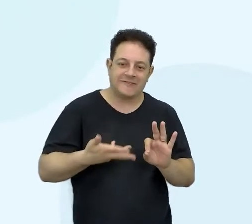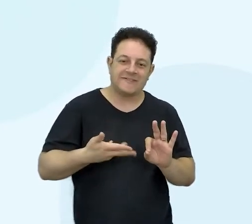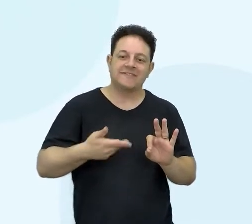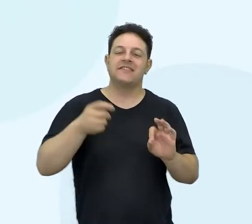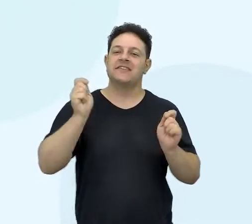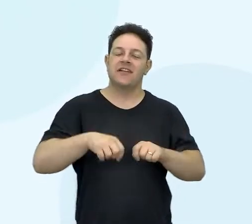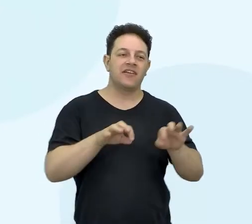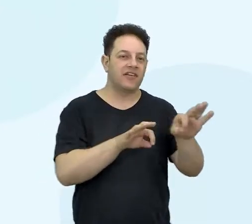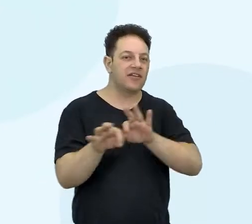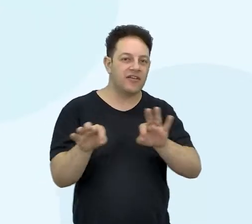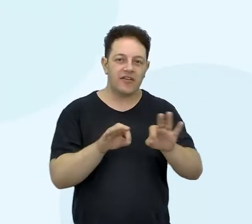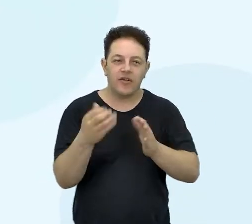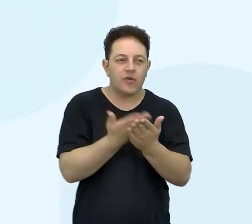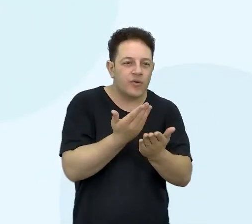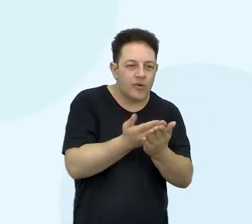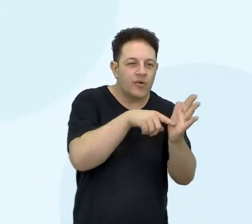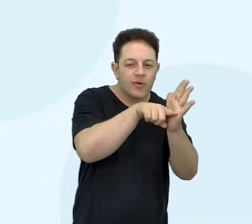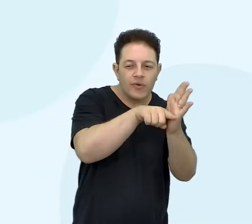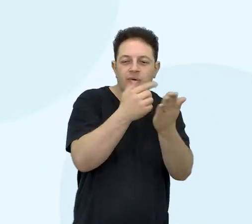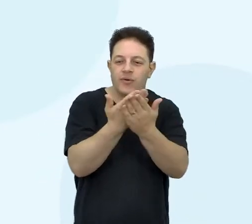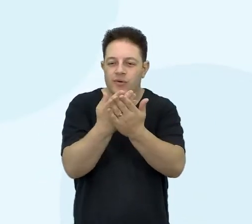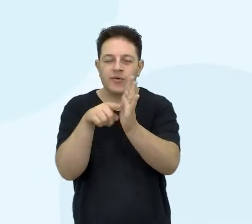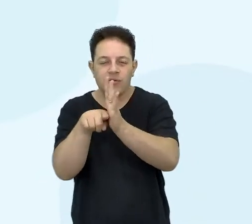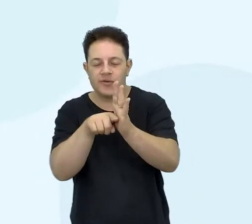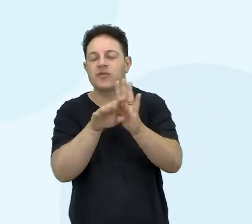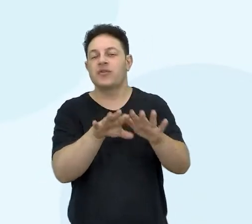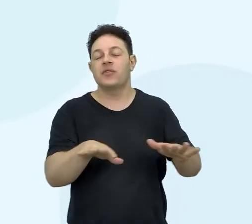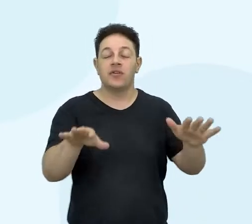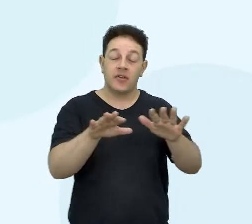o processo de estudo e até